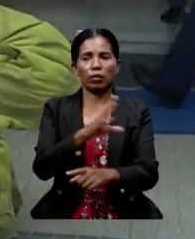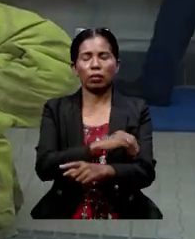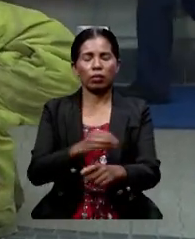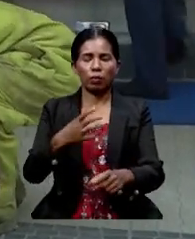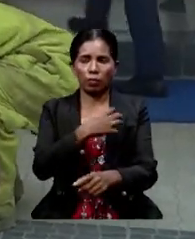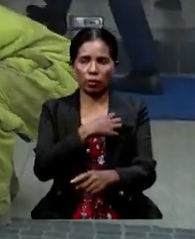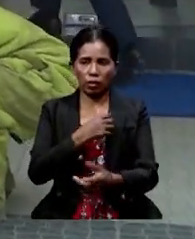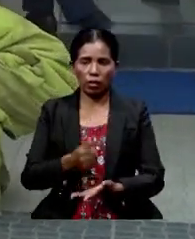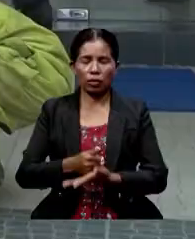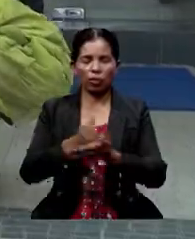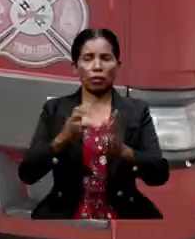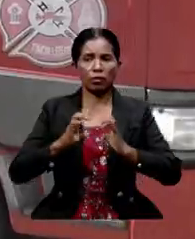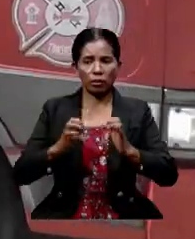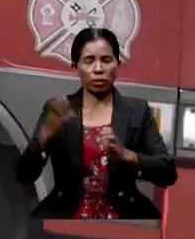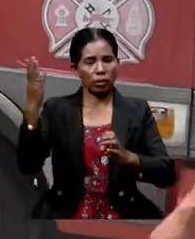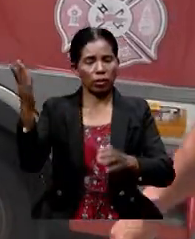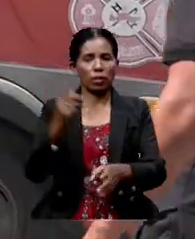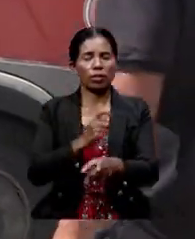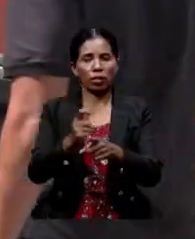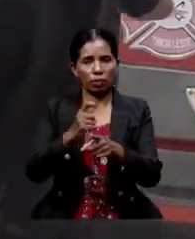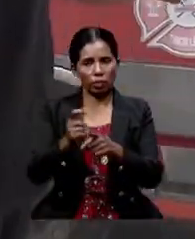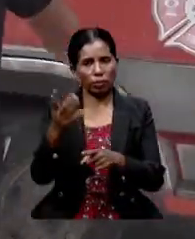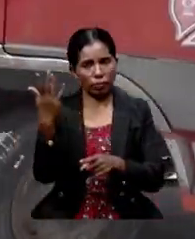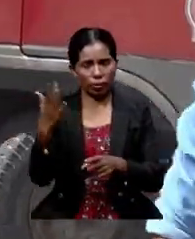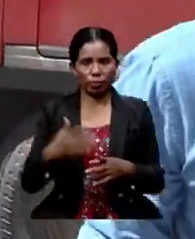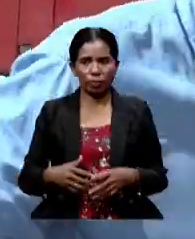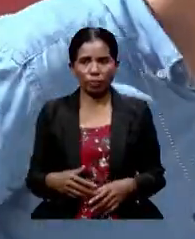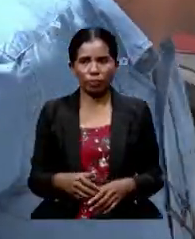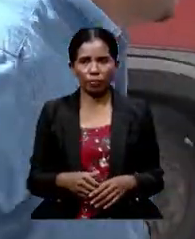onde for apoio, emergência e treinamento referente. Luciano Amaral, Alérito Ximenez, GMN.